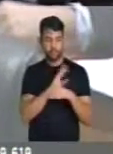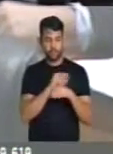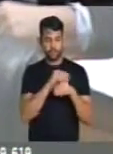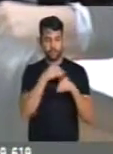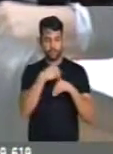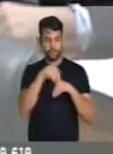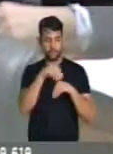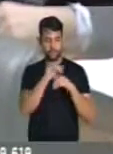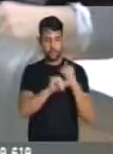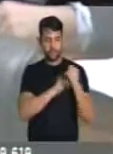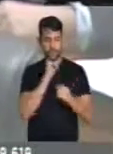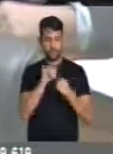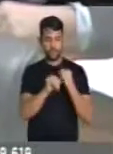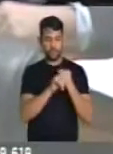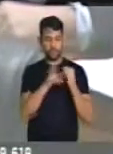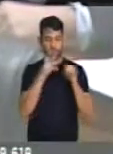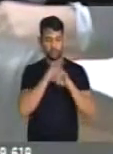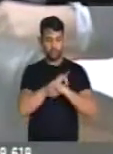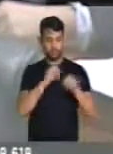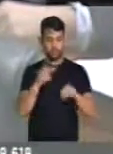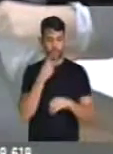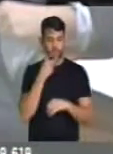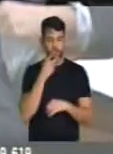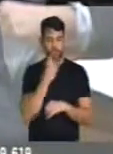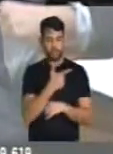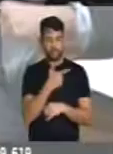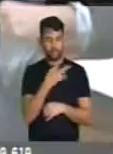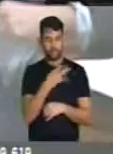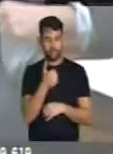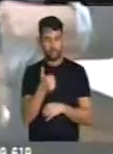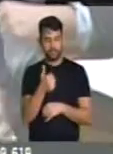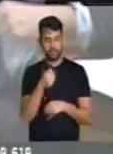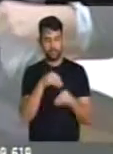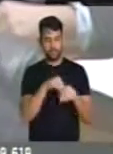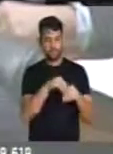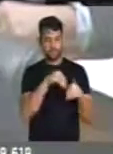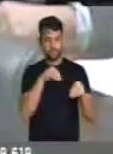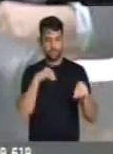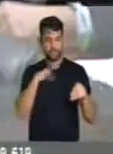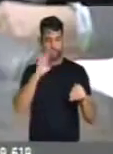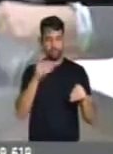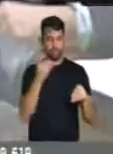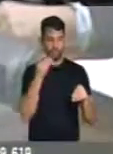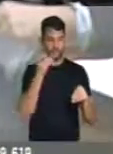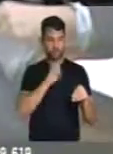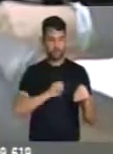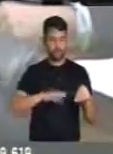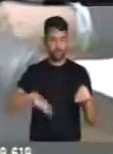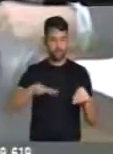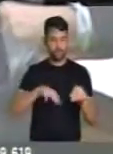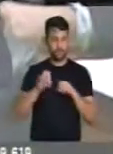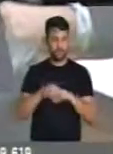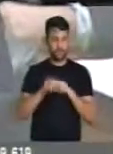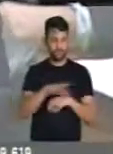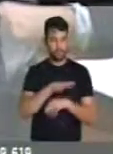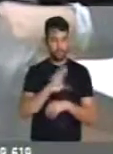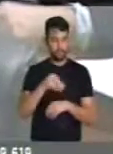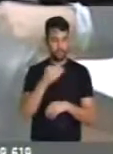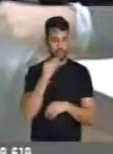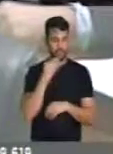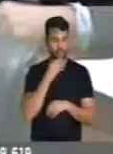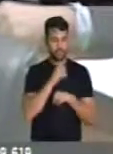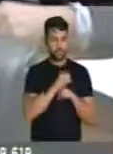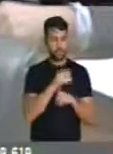na internet, pregando que a 241 vai tirar bilhões da educação, bilhões da saúde.